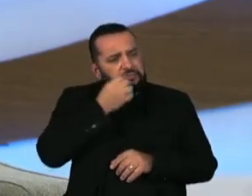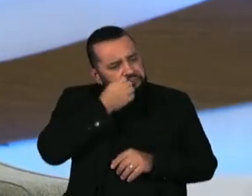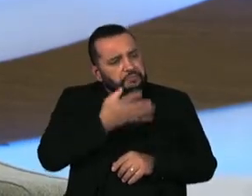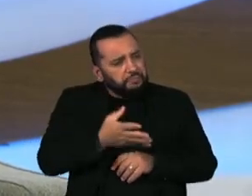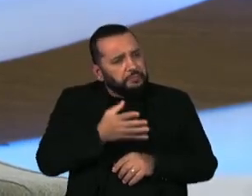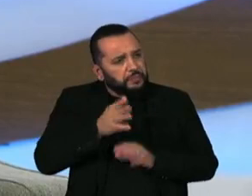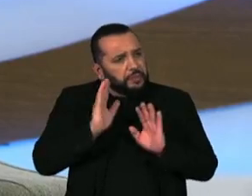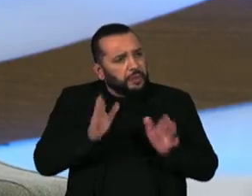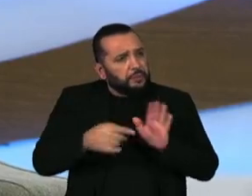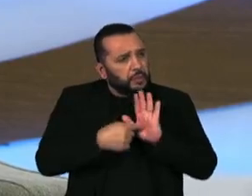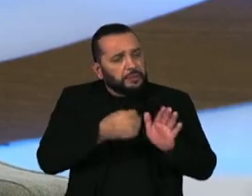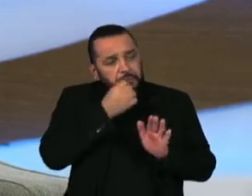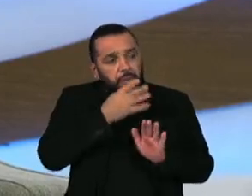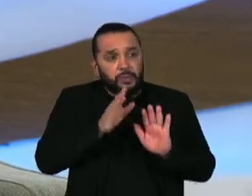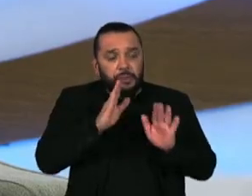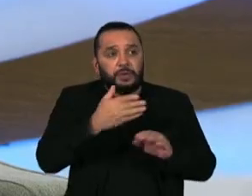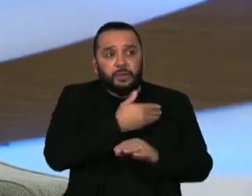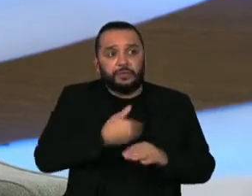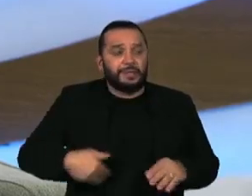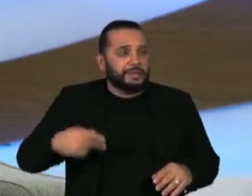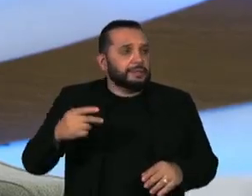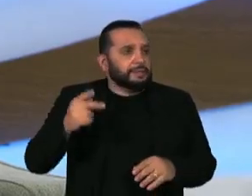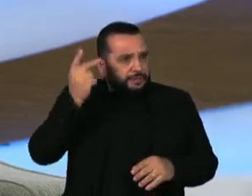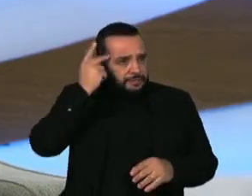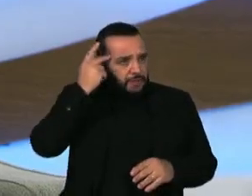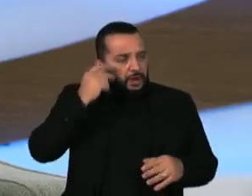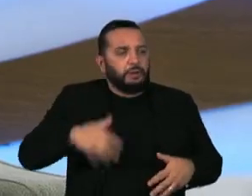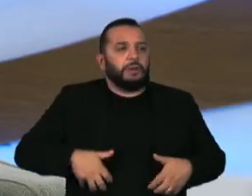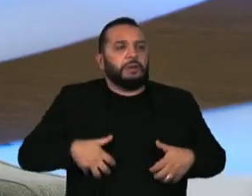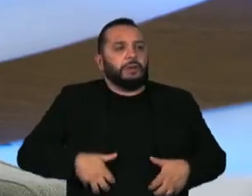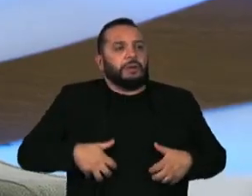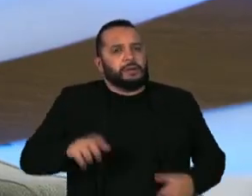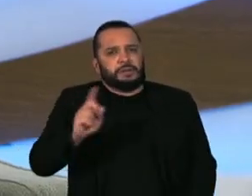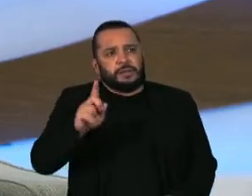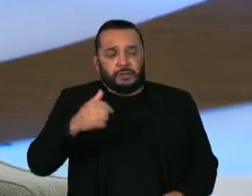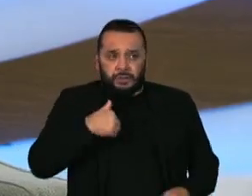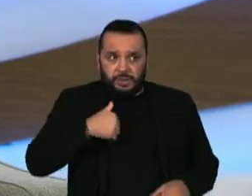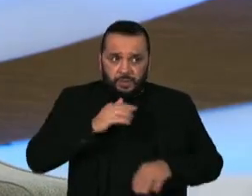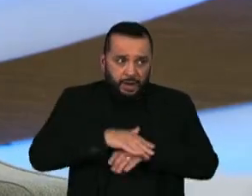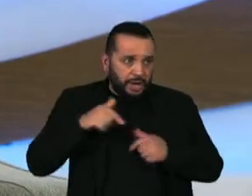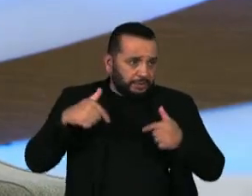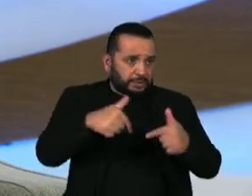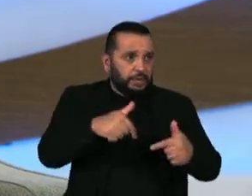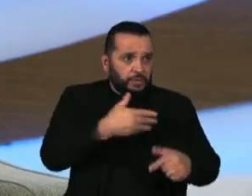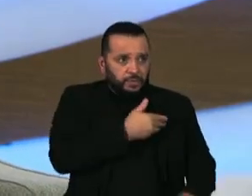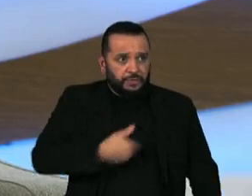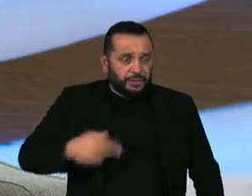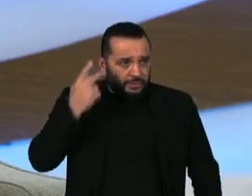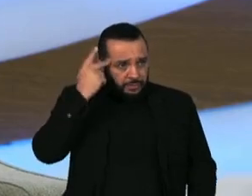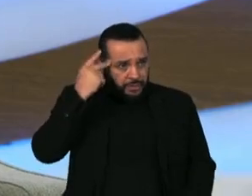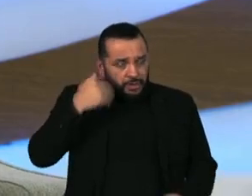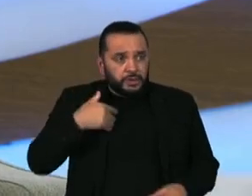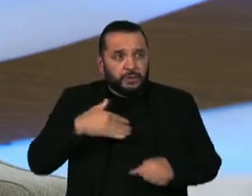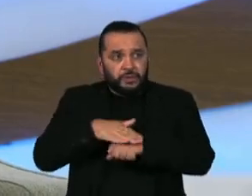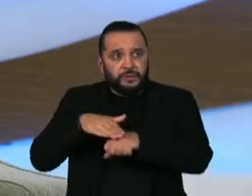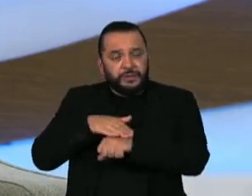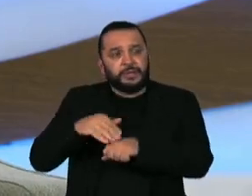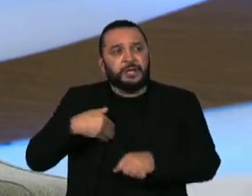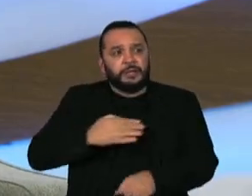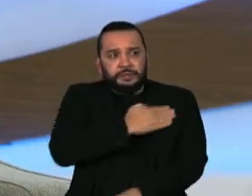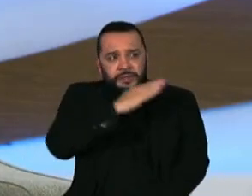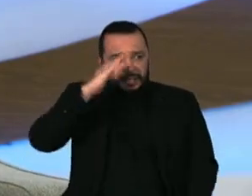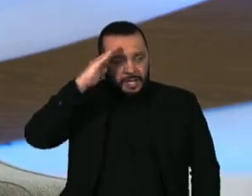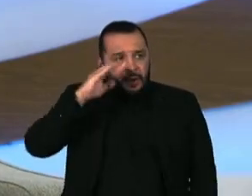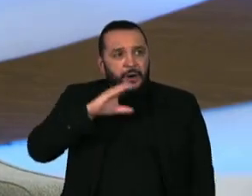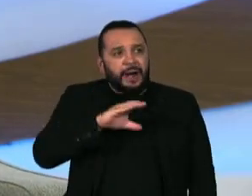índices que fazem com que o governador de São Paulo se acomode. Minha primeira ação como governador de São Paulo foi dialogar com o general Campos, com